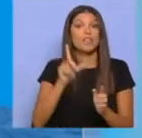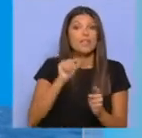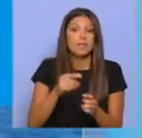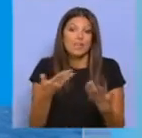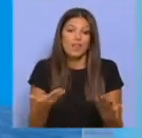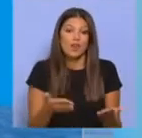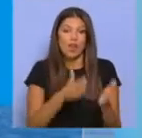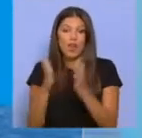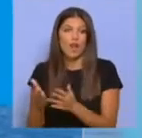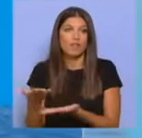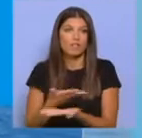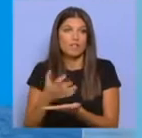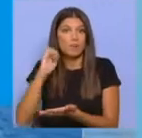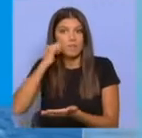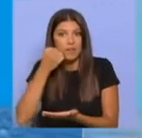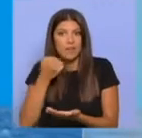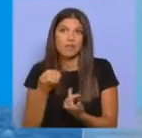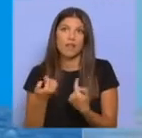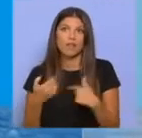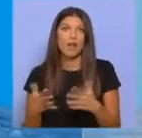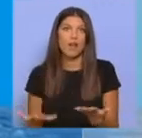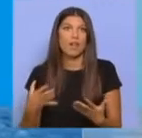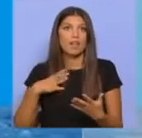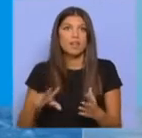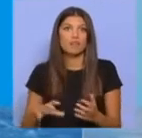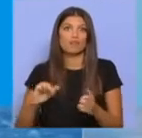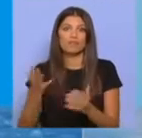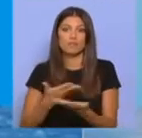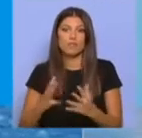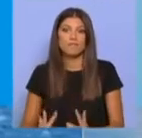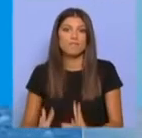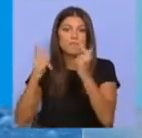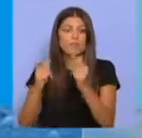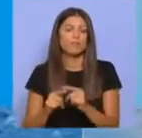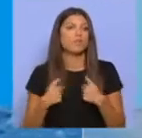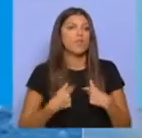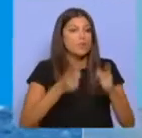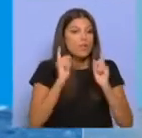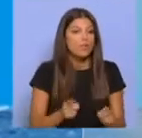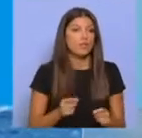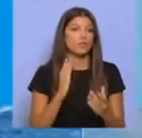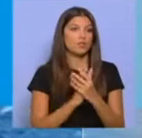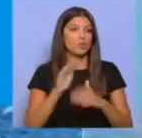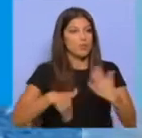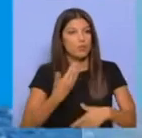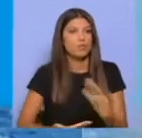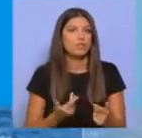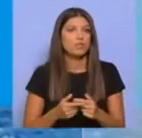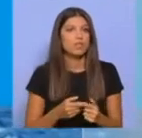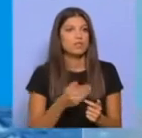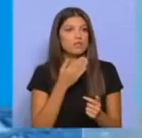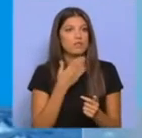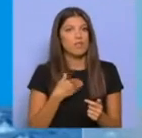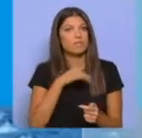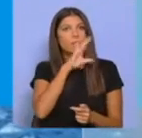histórica de uma travagem tão brusca. No início de todo este processo, percebeu-se como